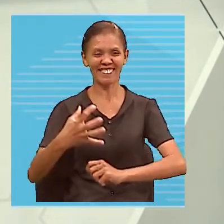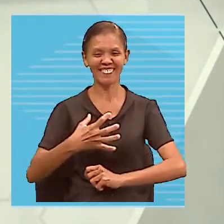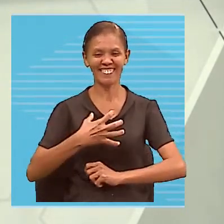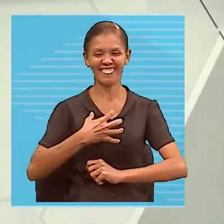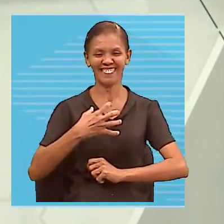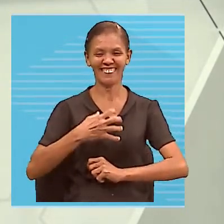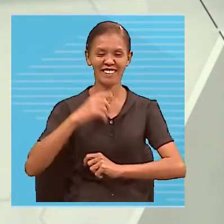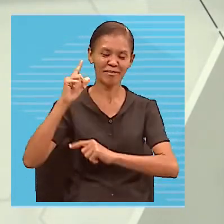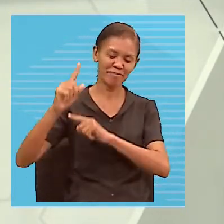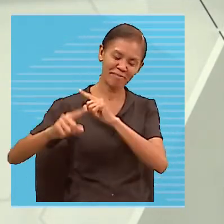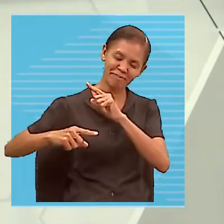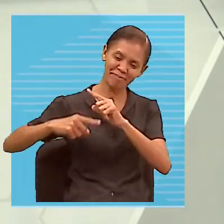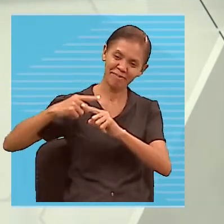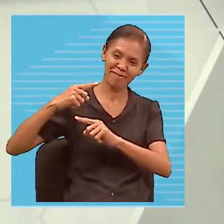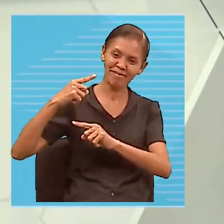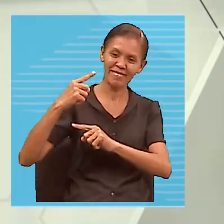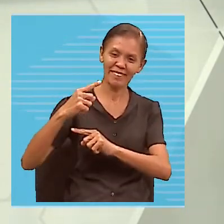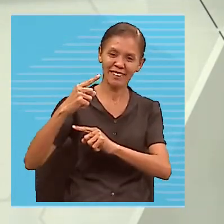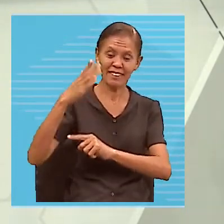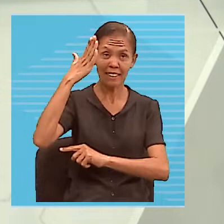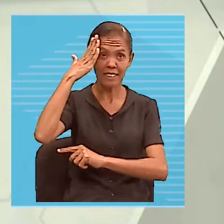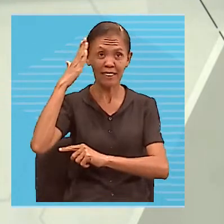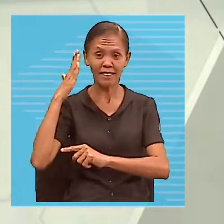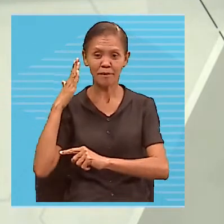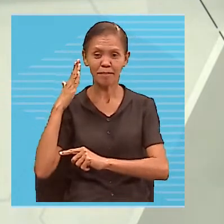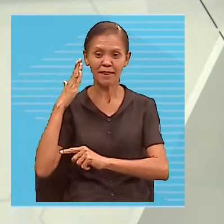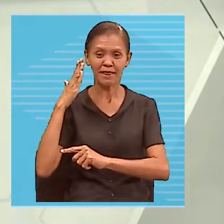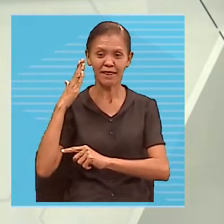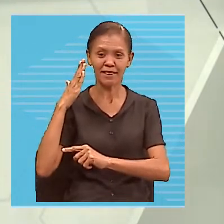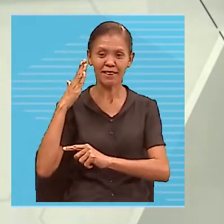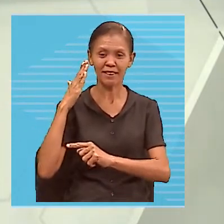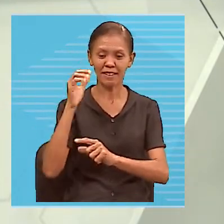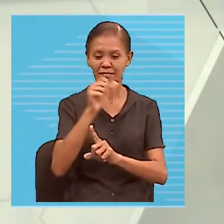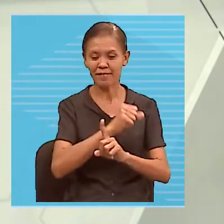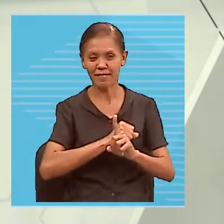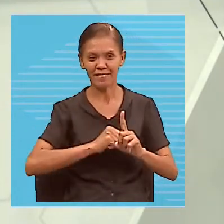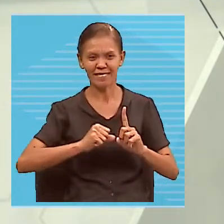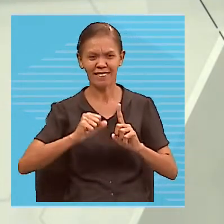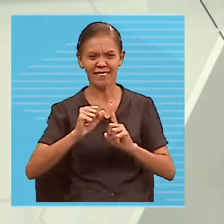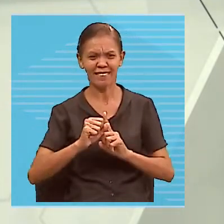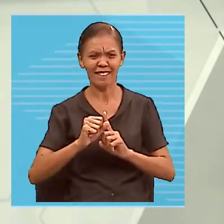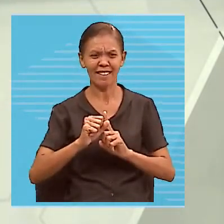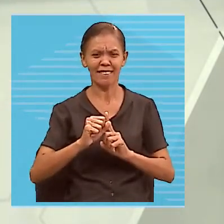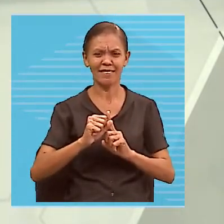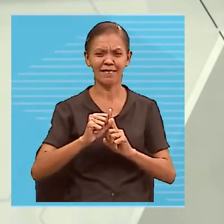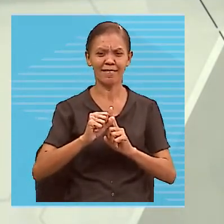mesmo depois de descobrir que o mundo ficou mal.